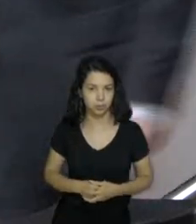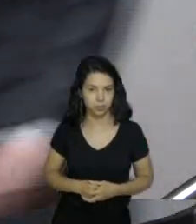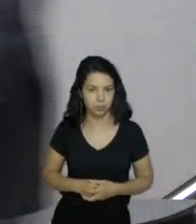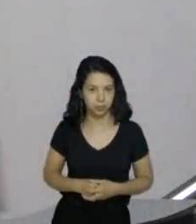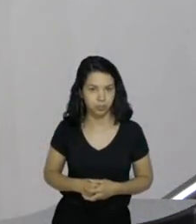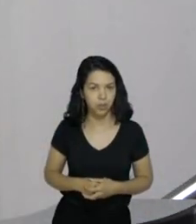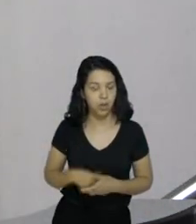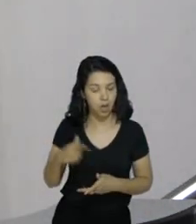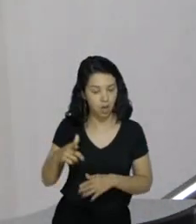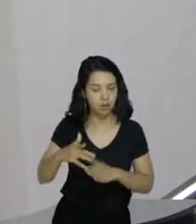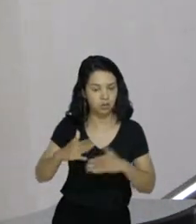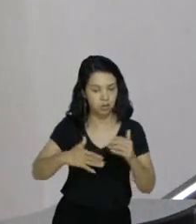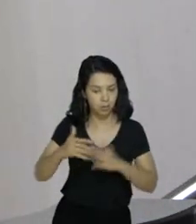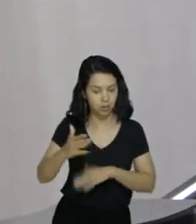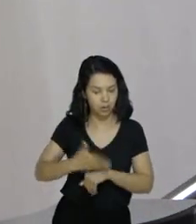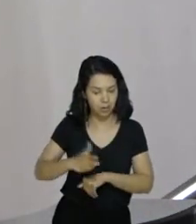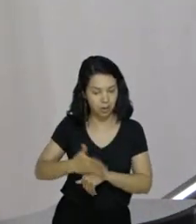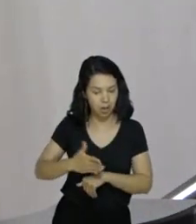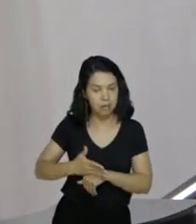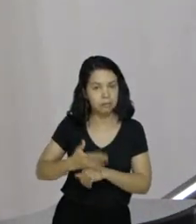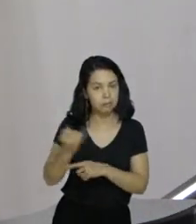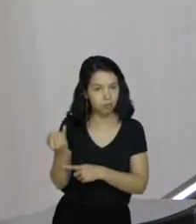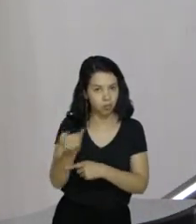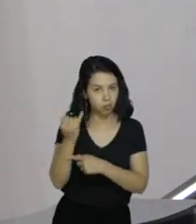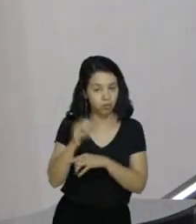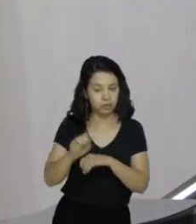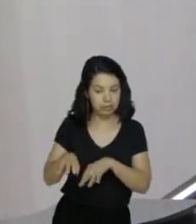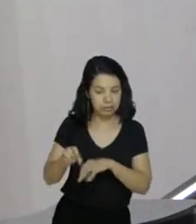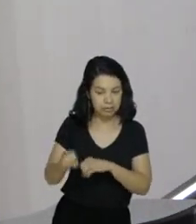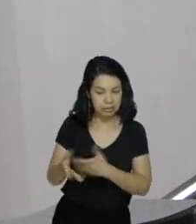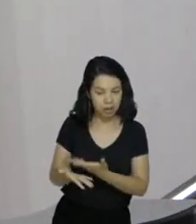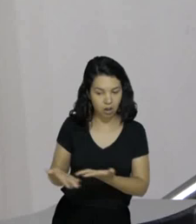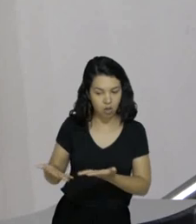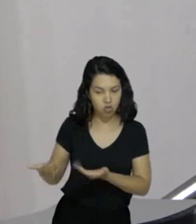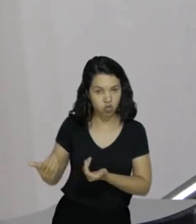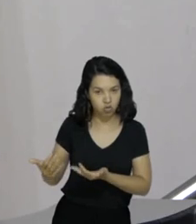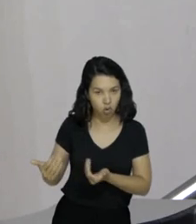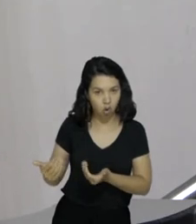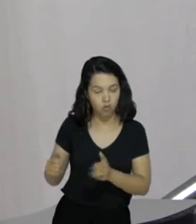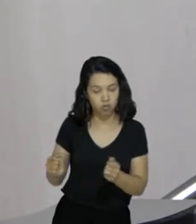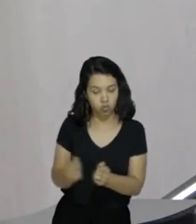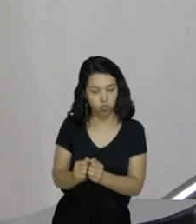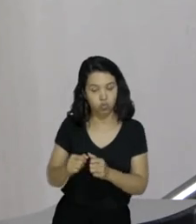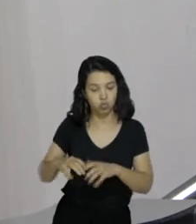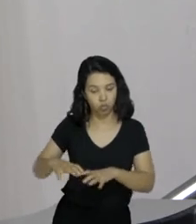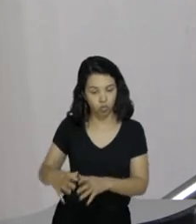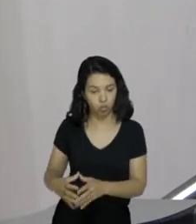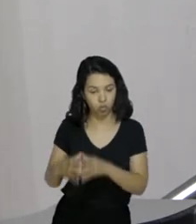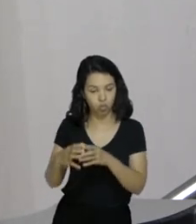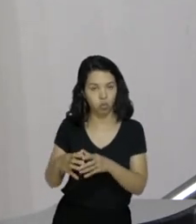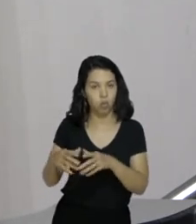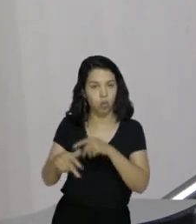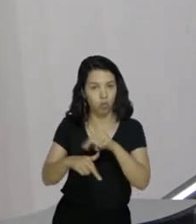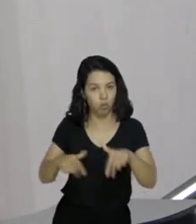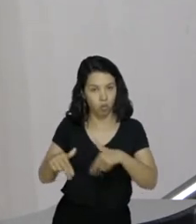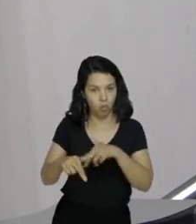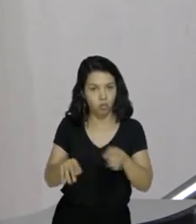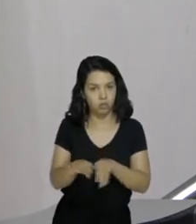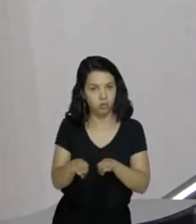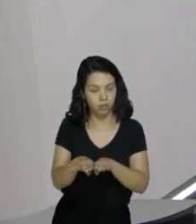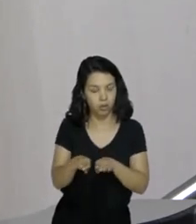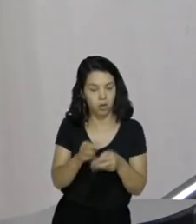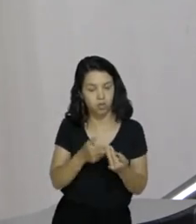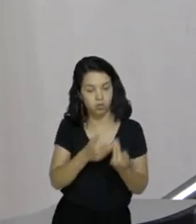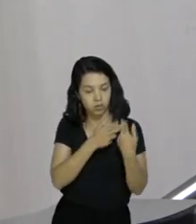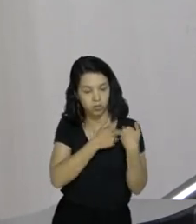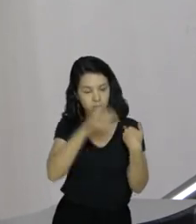são importantíssimas para ensinar os jovens a conviver em grupo, ter responsabilidades e discernir